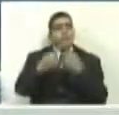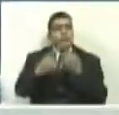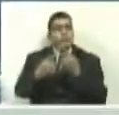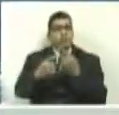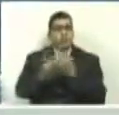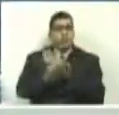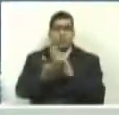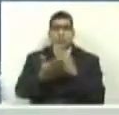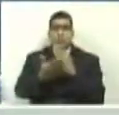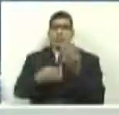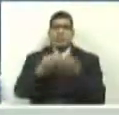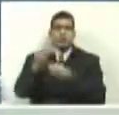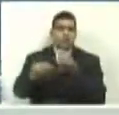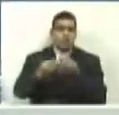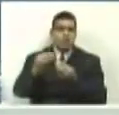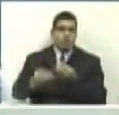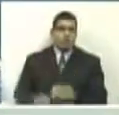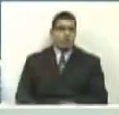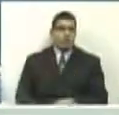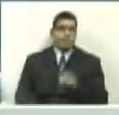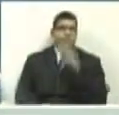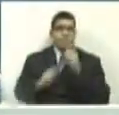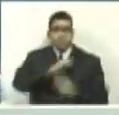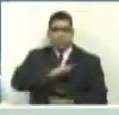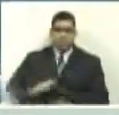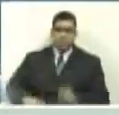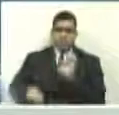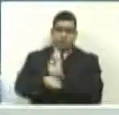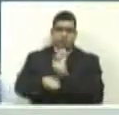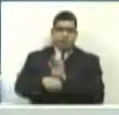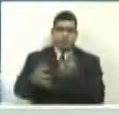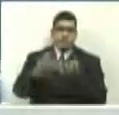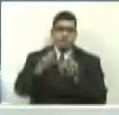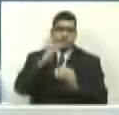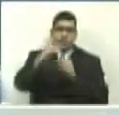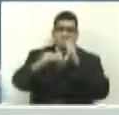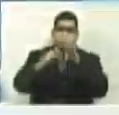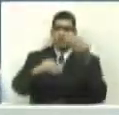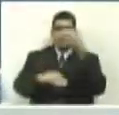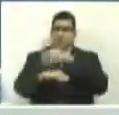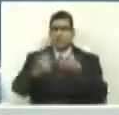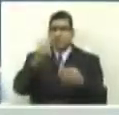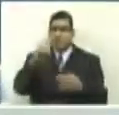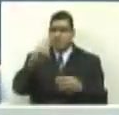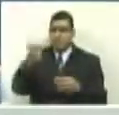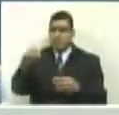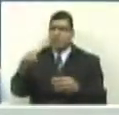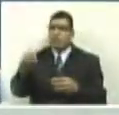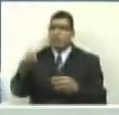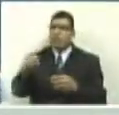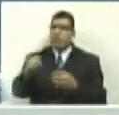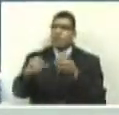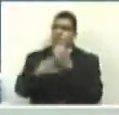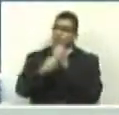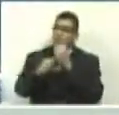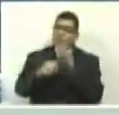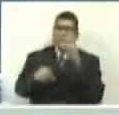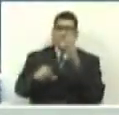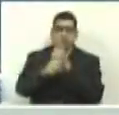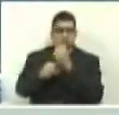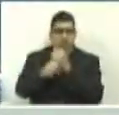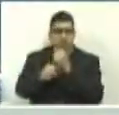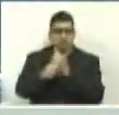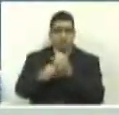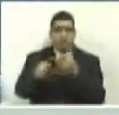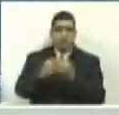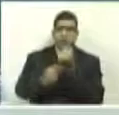não mentem. O governo do Estado teve um acréscimo de 110% no seu orçamento e